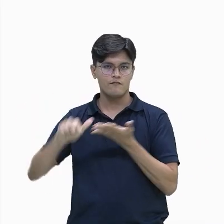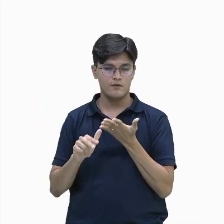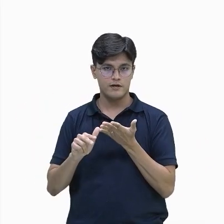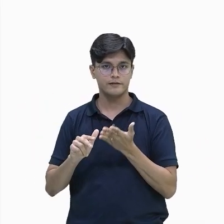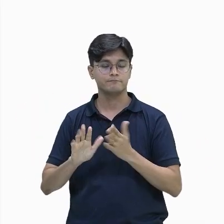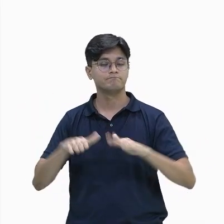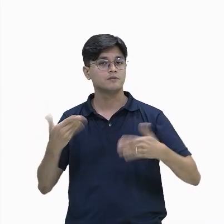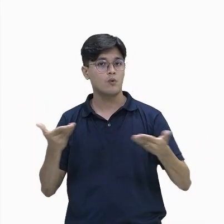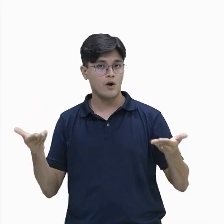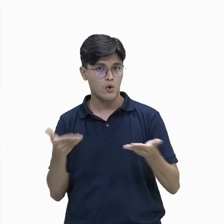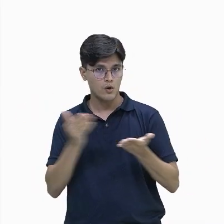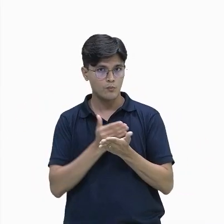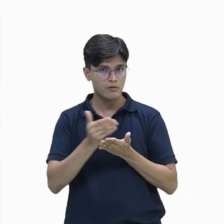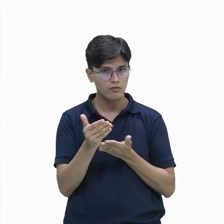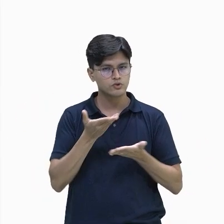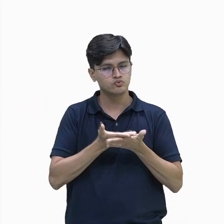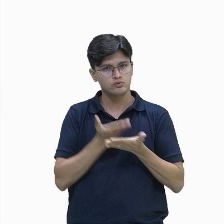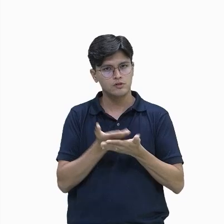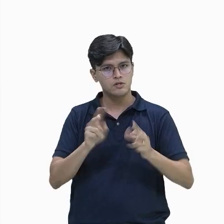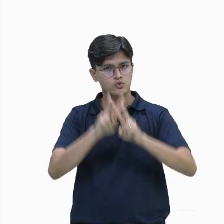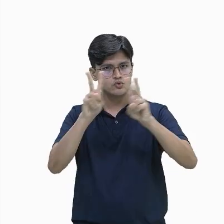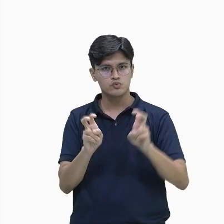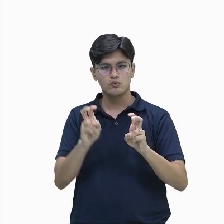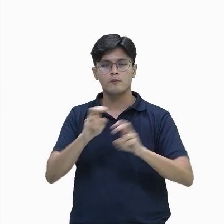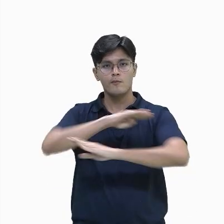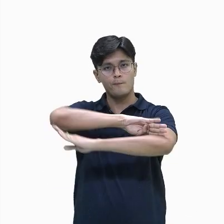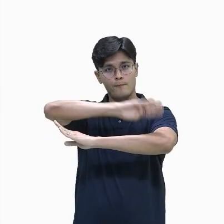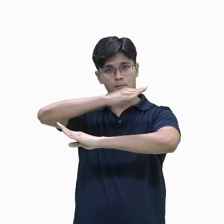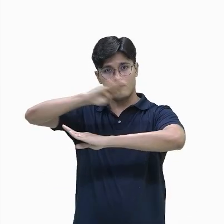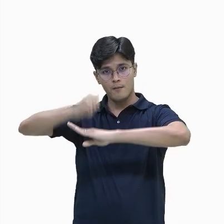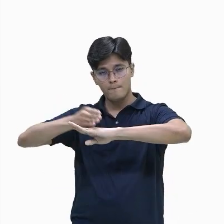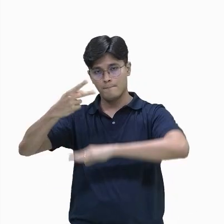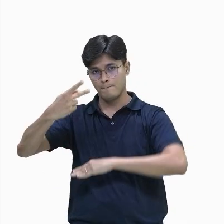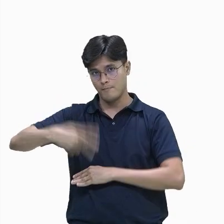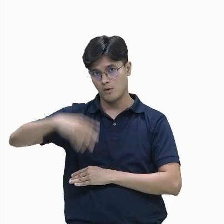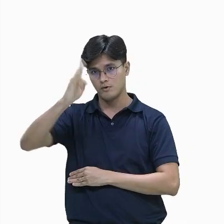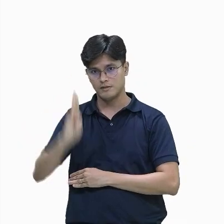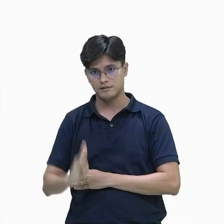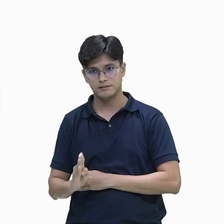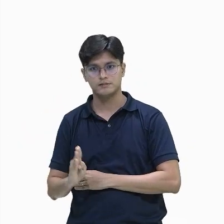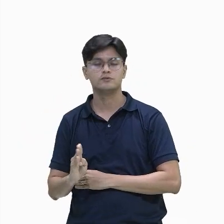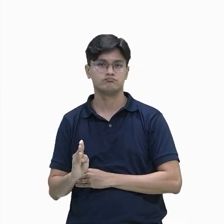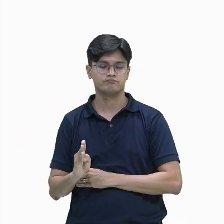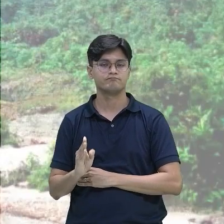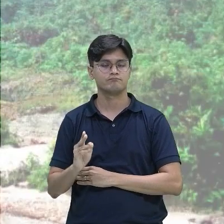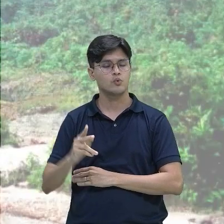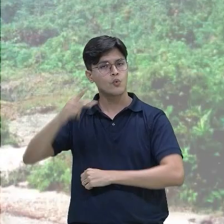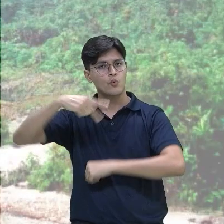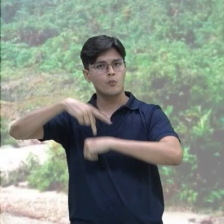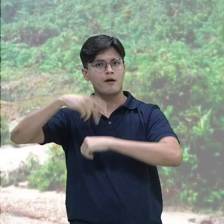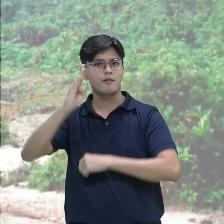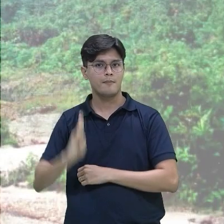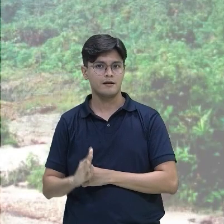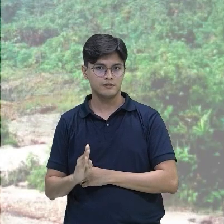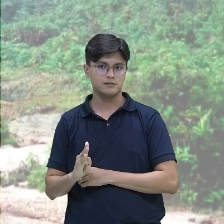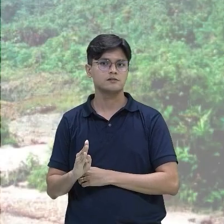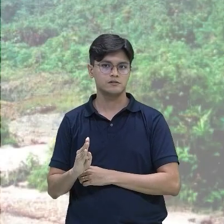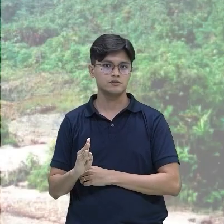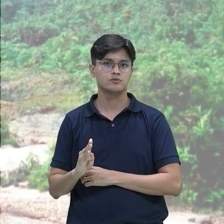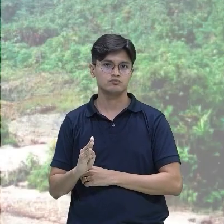relevo brasileiro? O relevo brasileiro, gente, a gente observa que o nosso país, ele está situado em